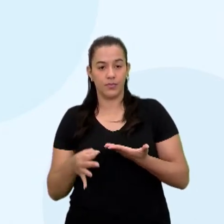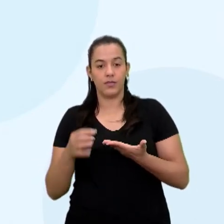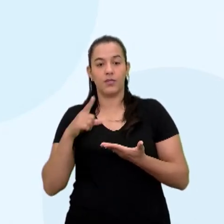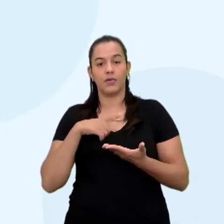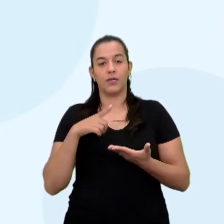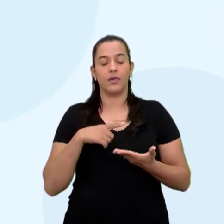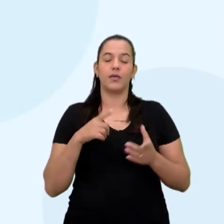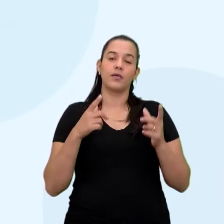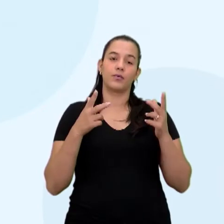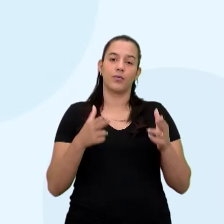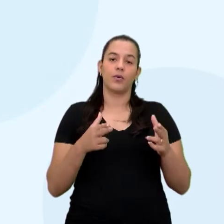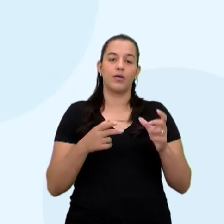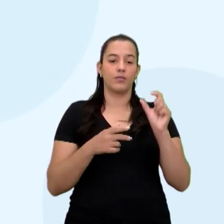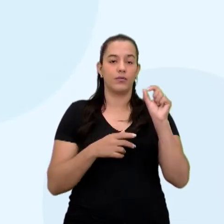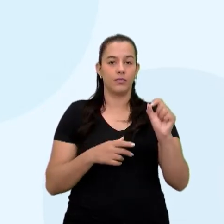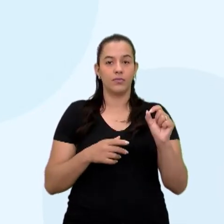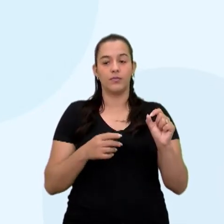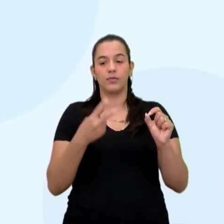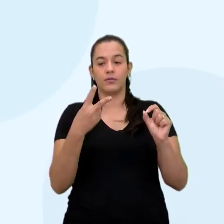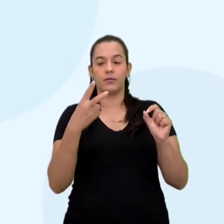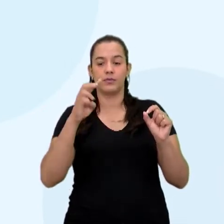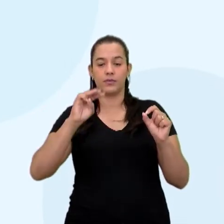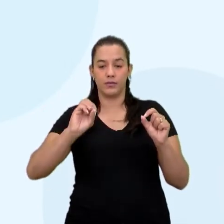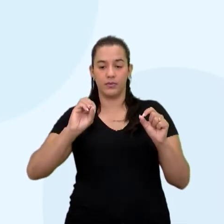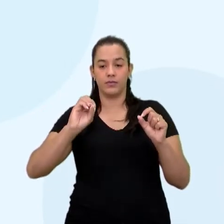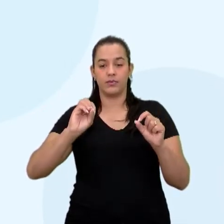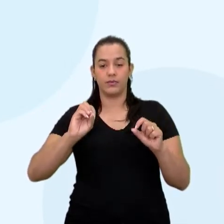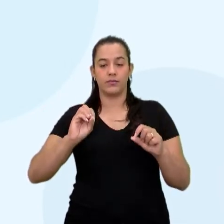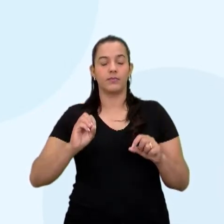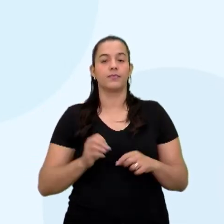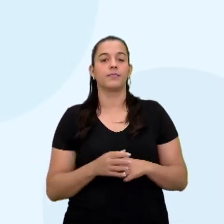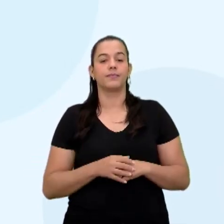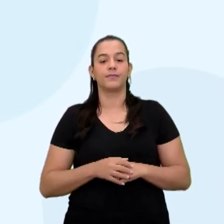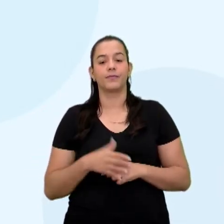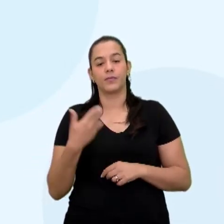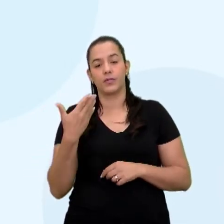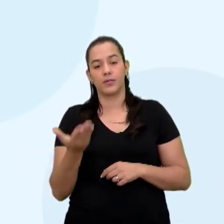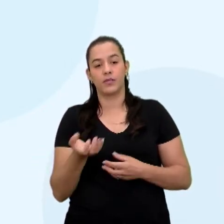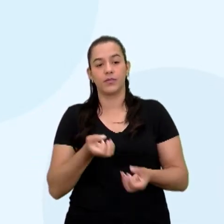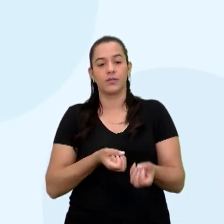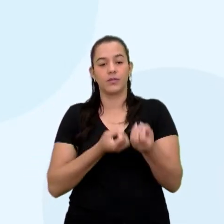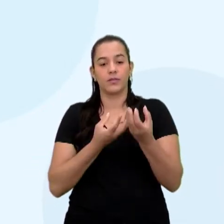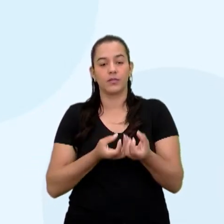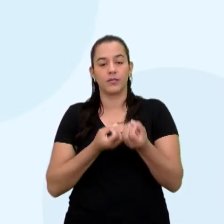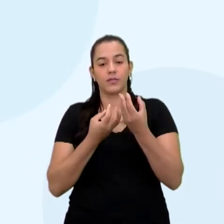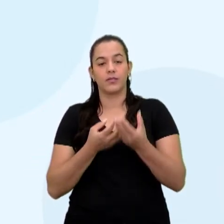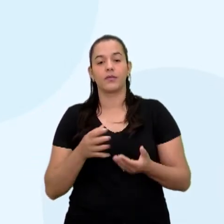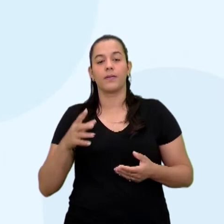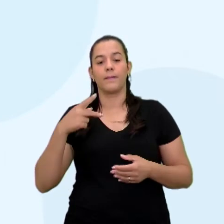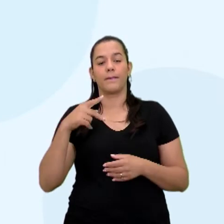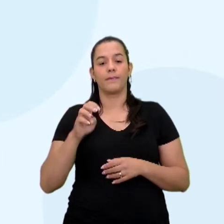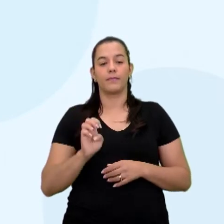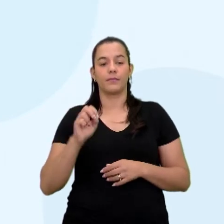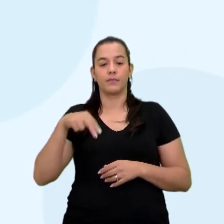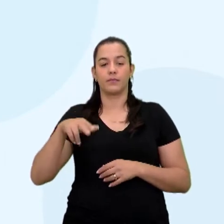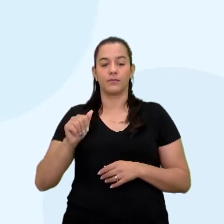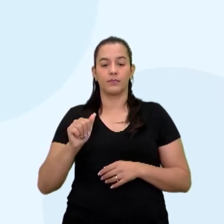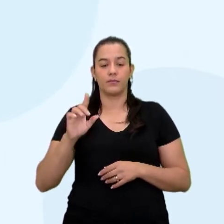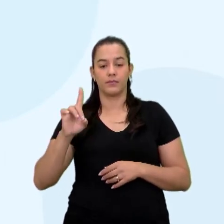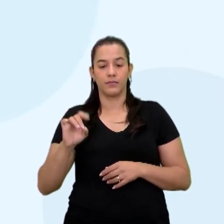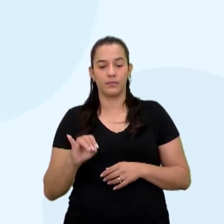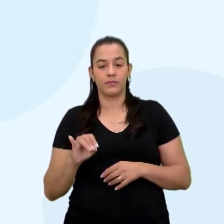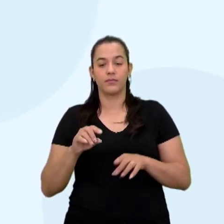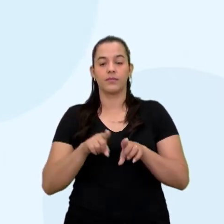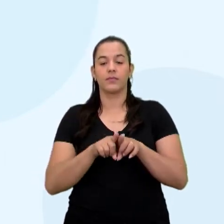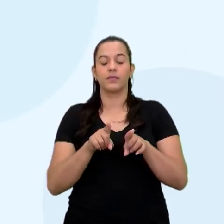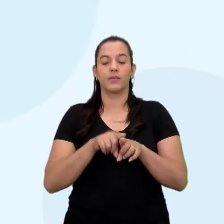30 reais, tá certo? Isso aí são dados aí que também foram feitos pelo PNAD, né, contínuo, né,